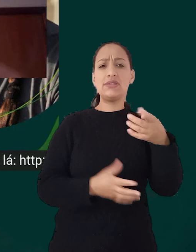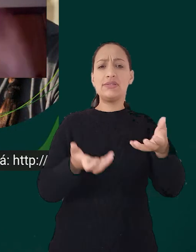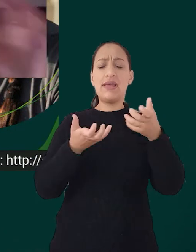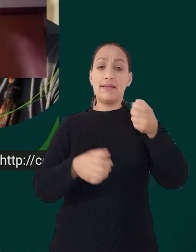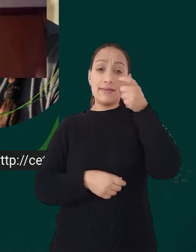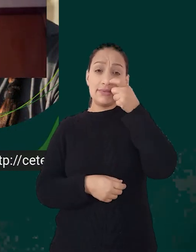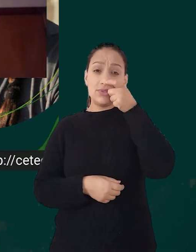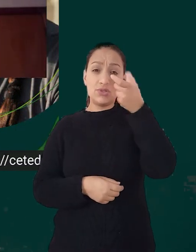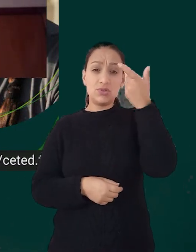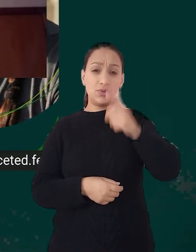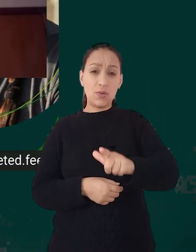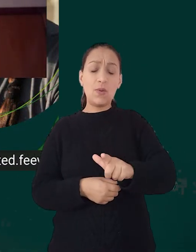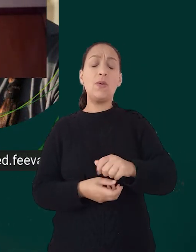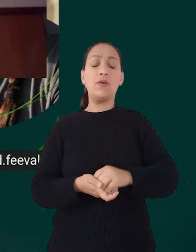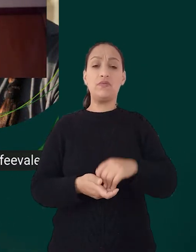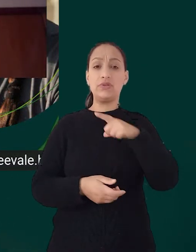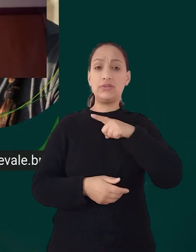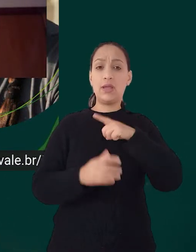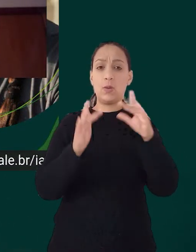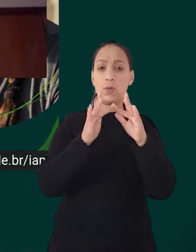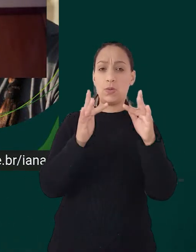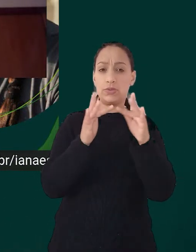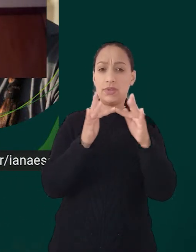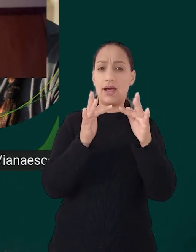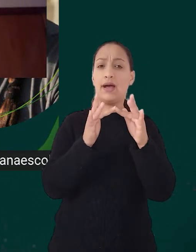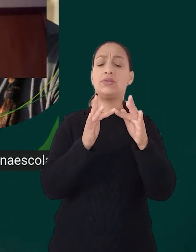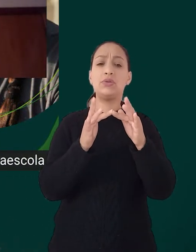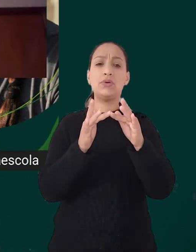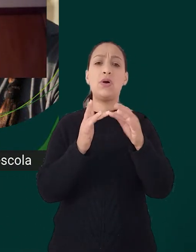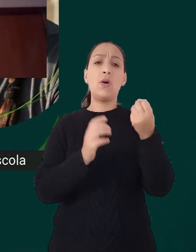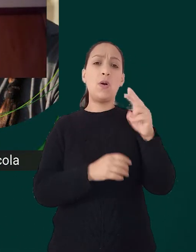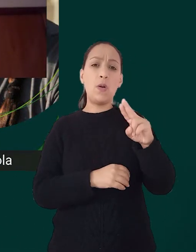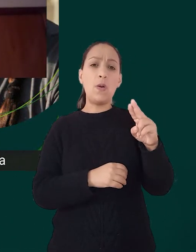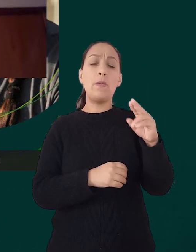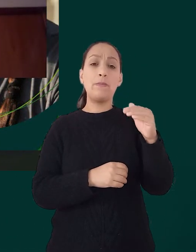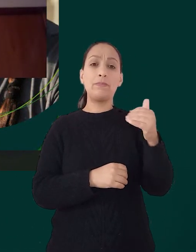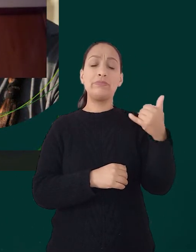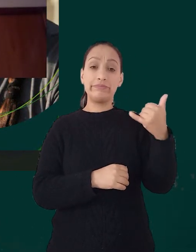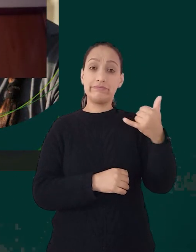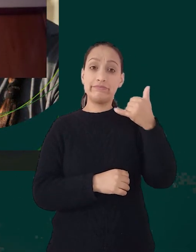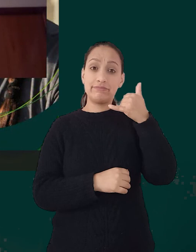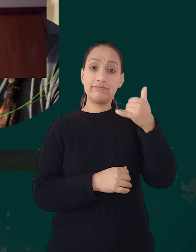vocês querem, enfim, aí lá tem os contatos, ou entre em contato com a gente,